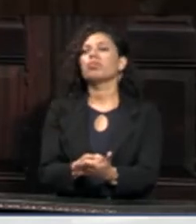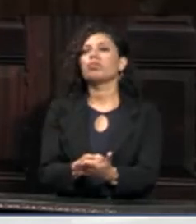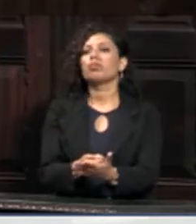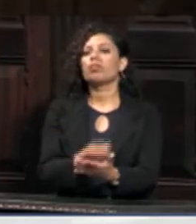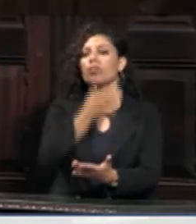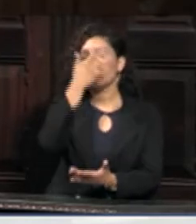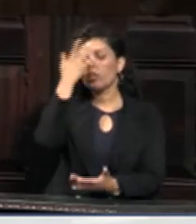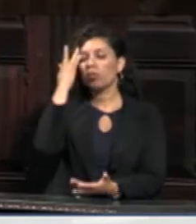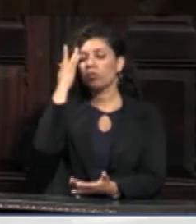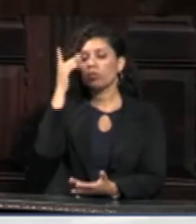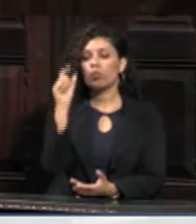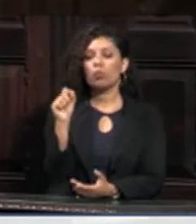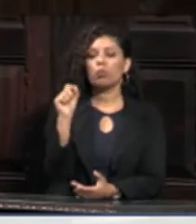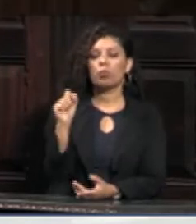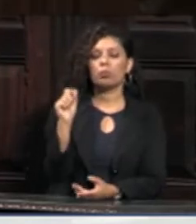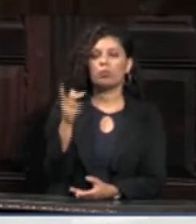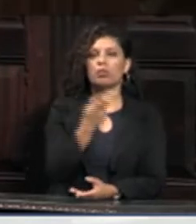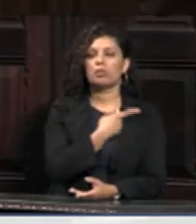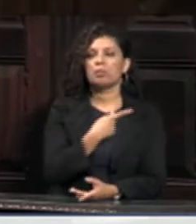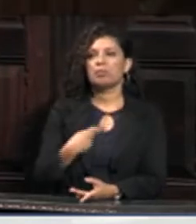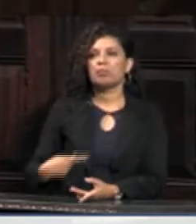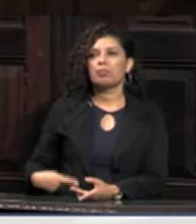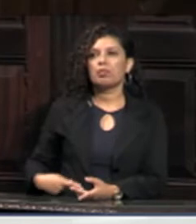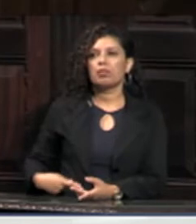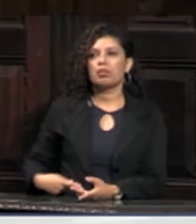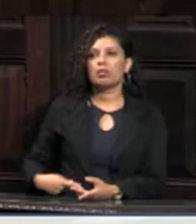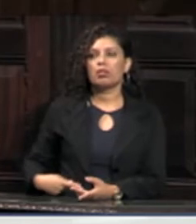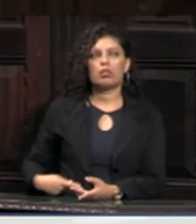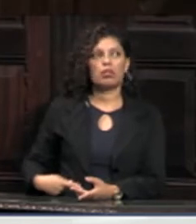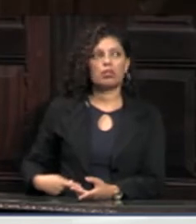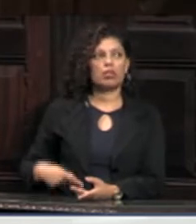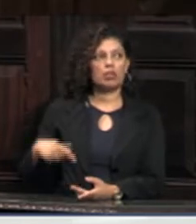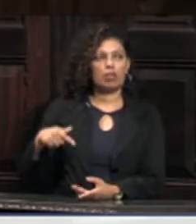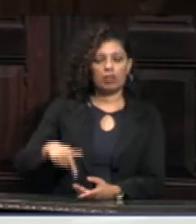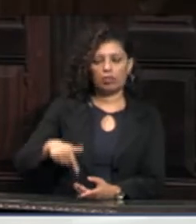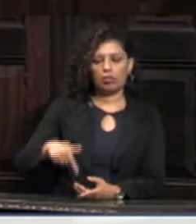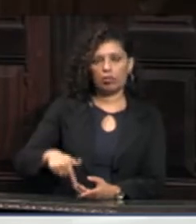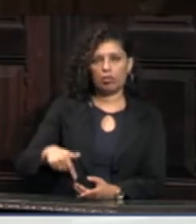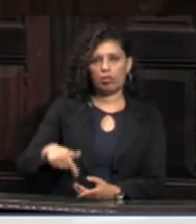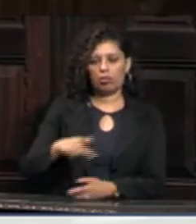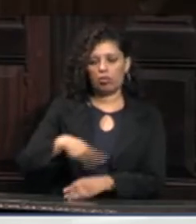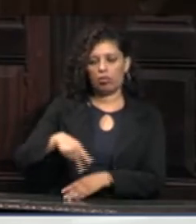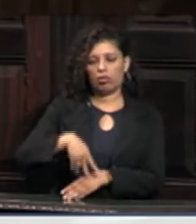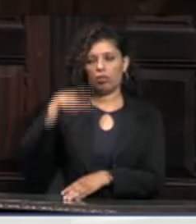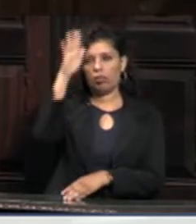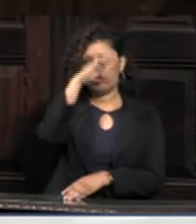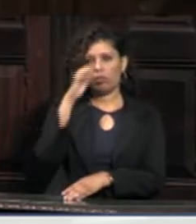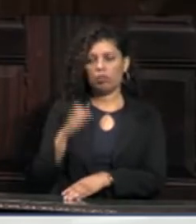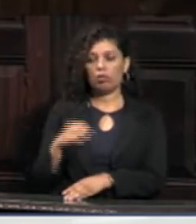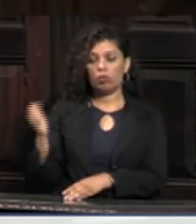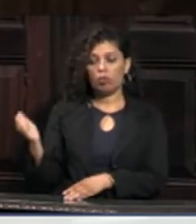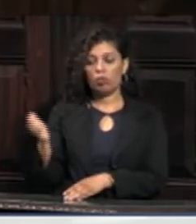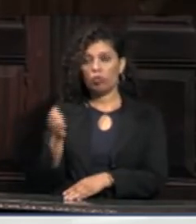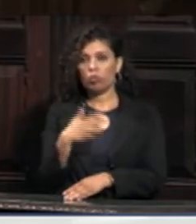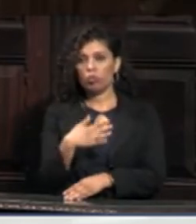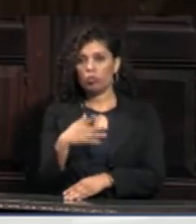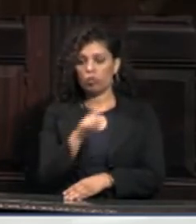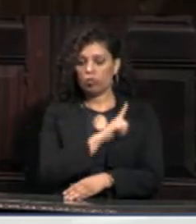quem serão o novo presidente da República e o